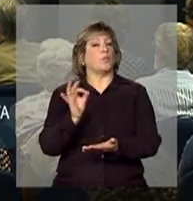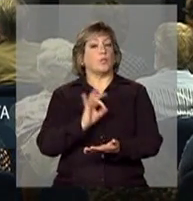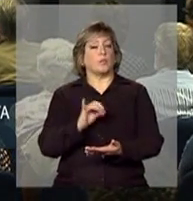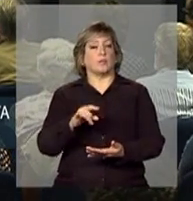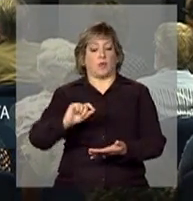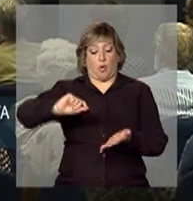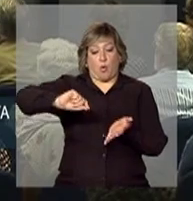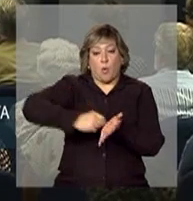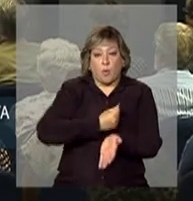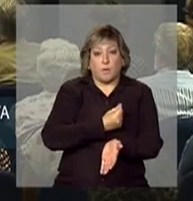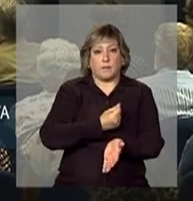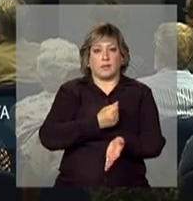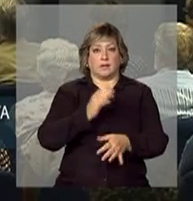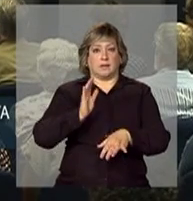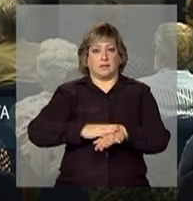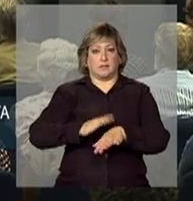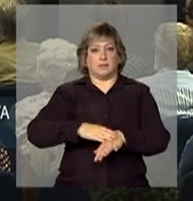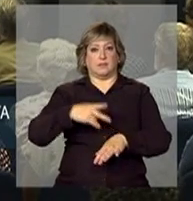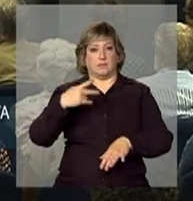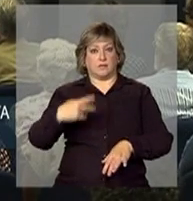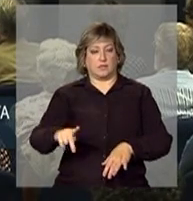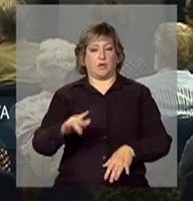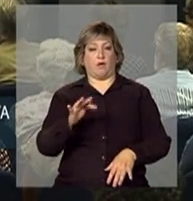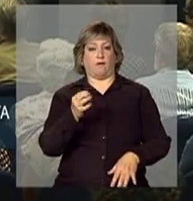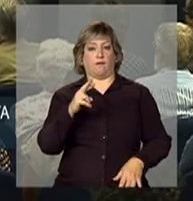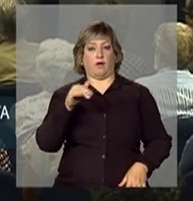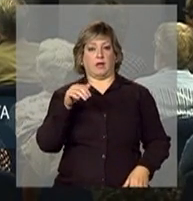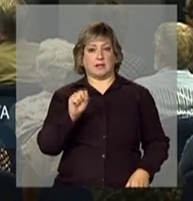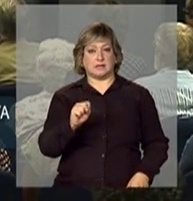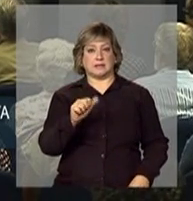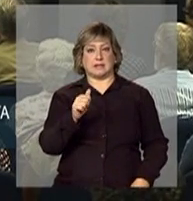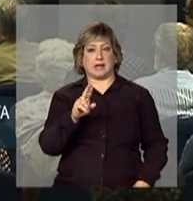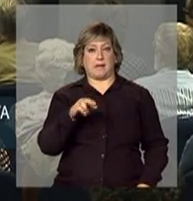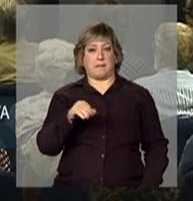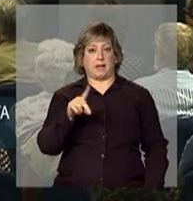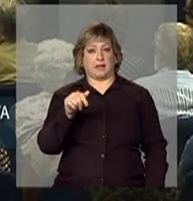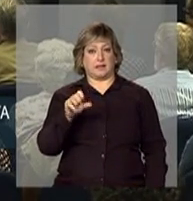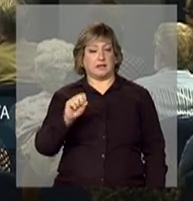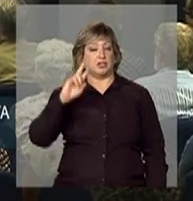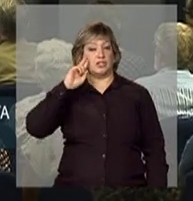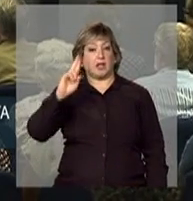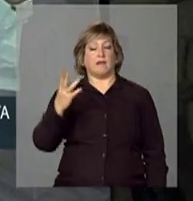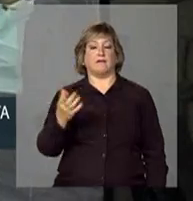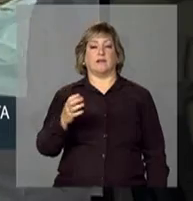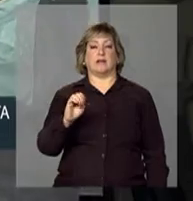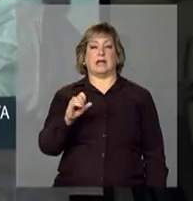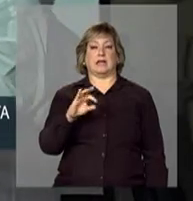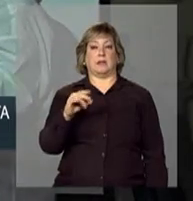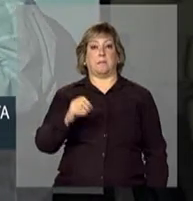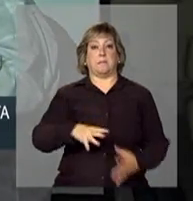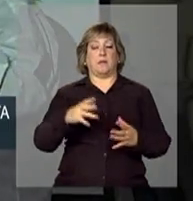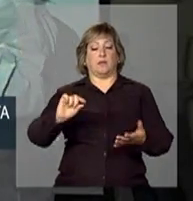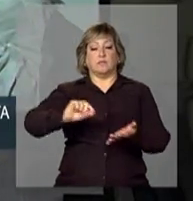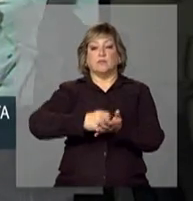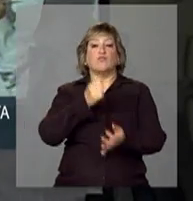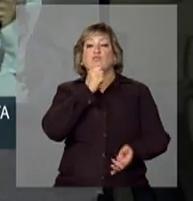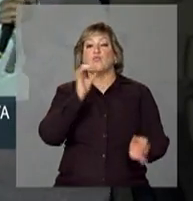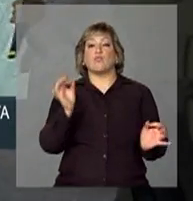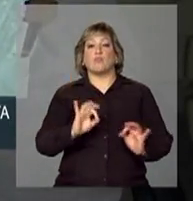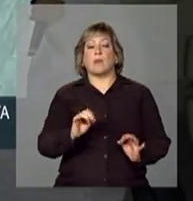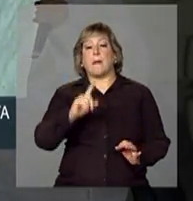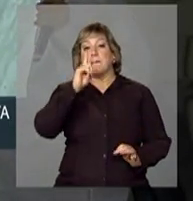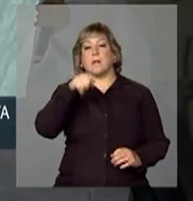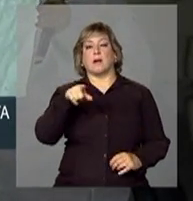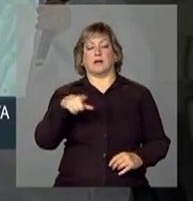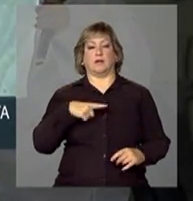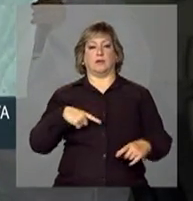pelo comando, pelo Estado-Maior das Forças Armadas, pelo chefe do Estado-Maior, que mostrasse a linha de